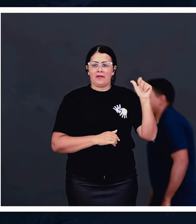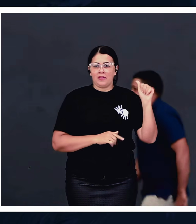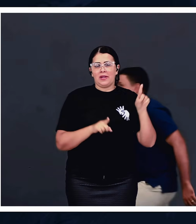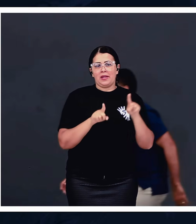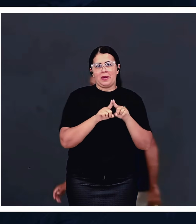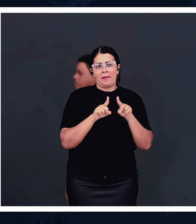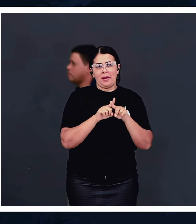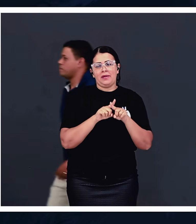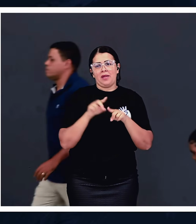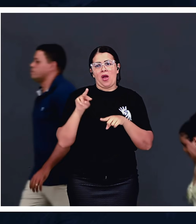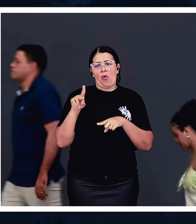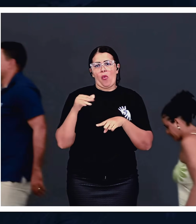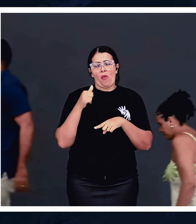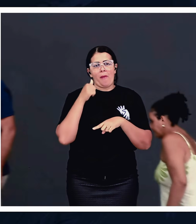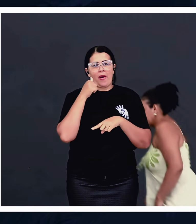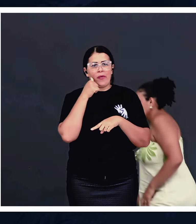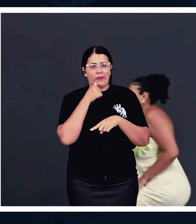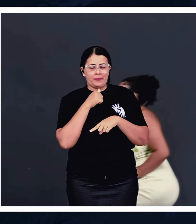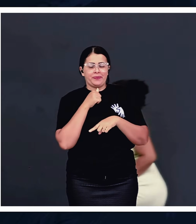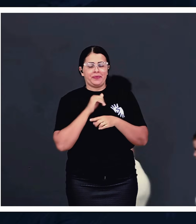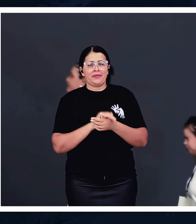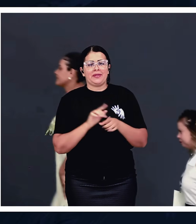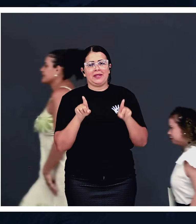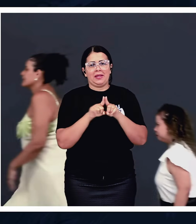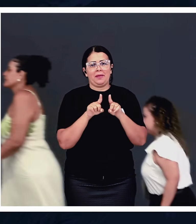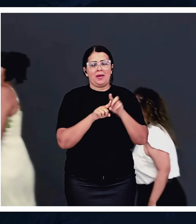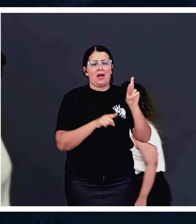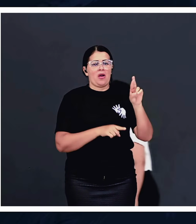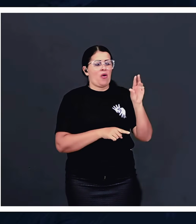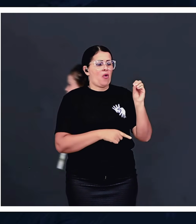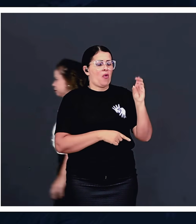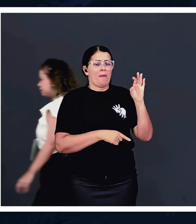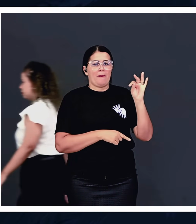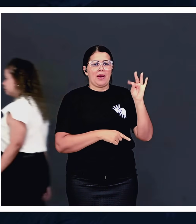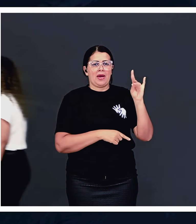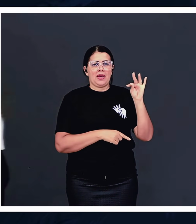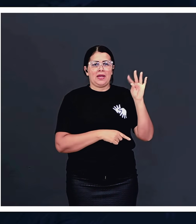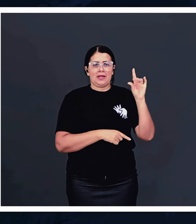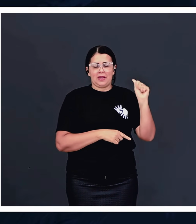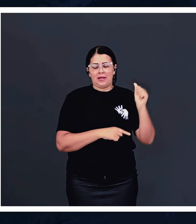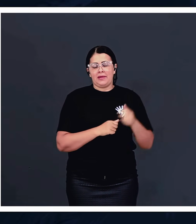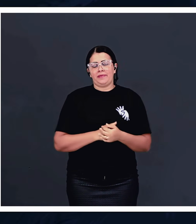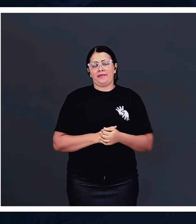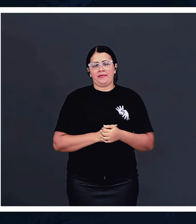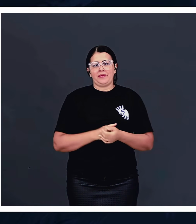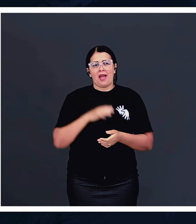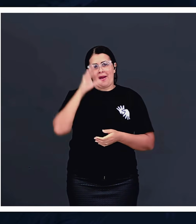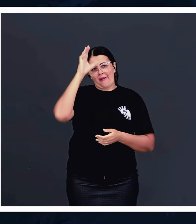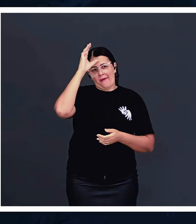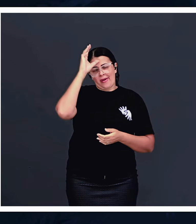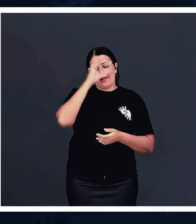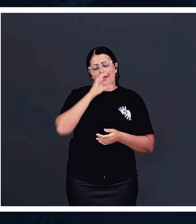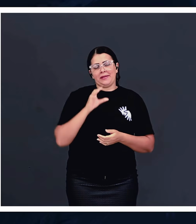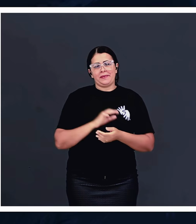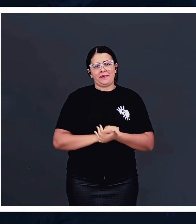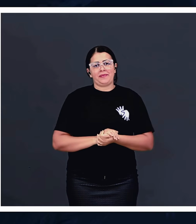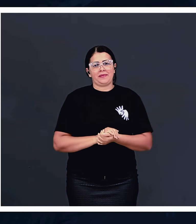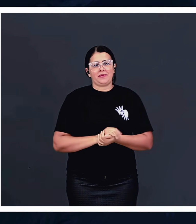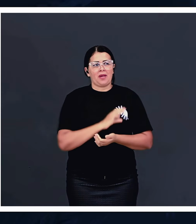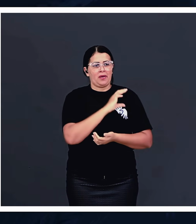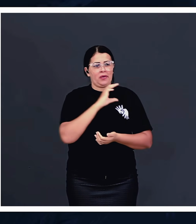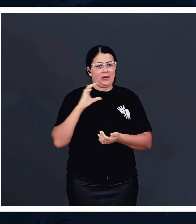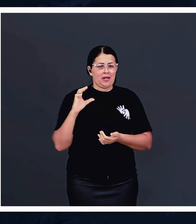da mãe, e a Roberta Monteiro Dantas, que é a cunhada da mãe. Sejam muito bem-vindos, Deus abençoe.